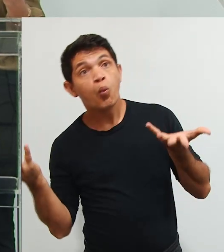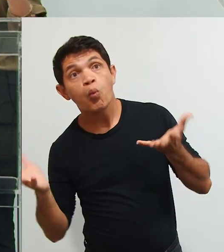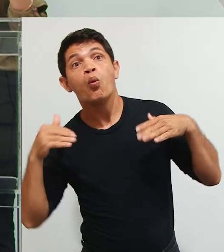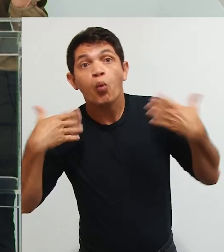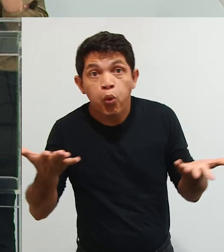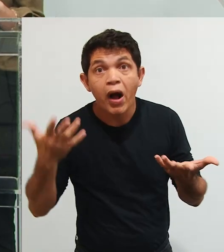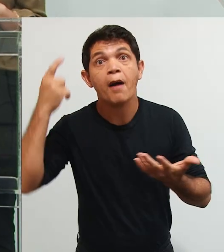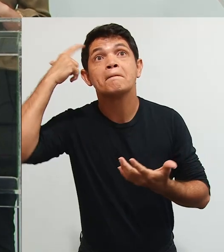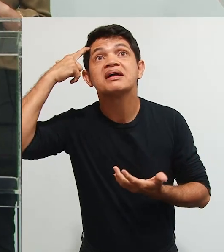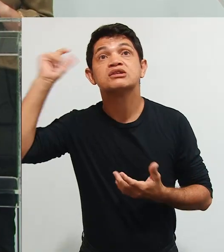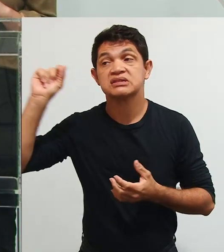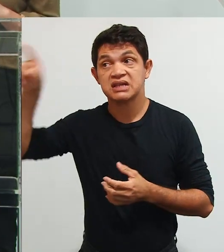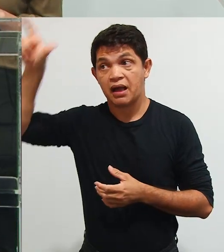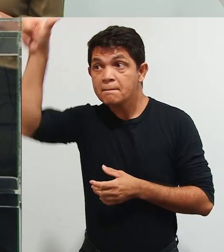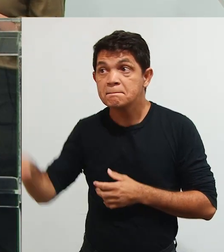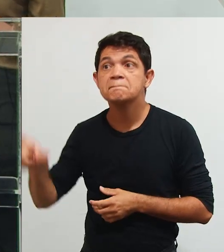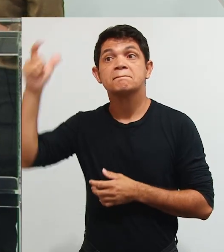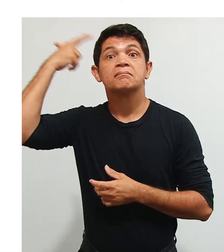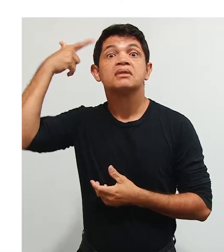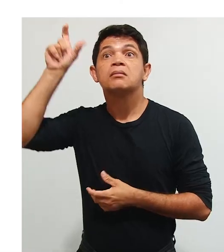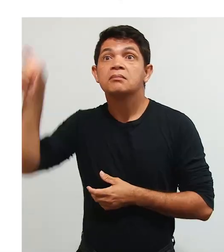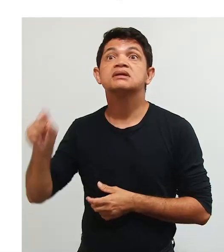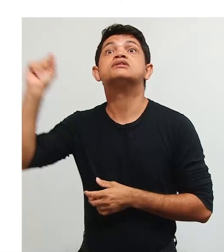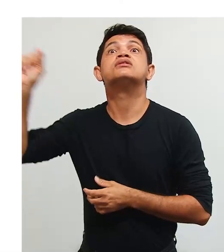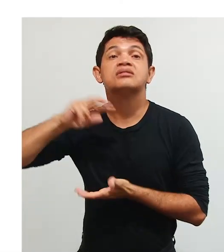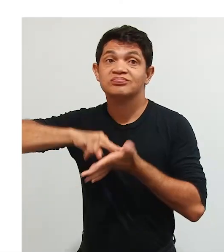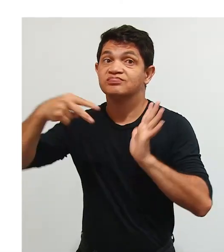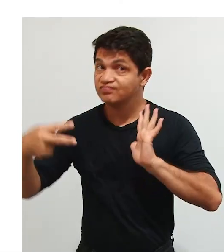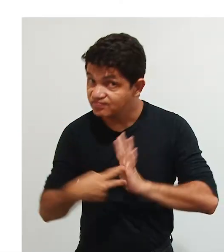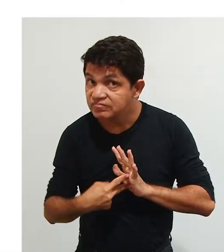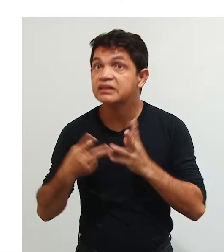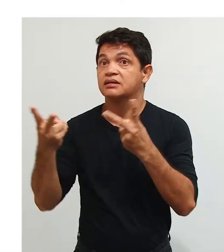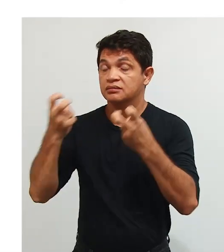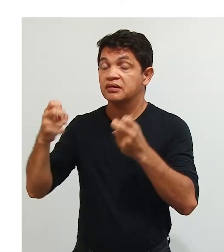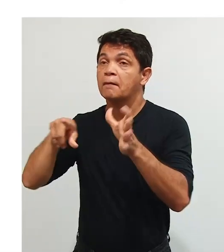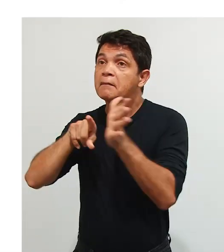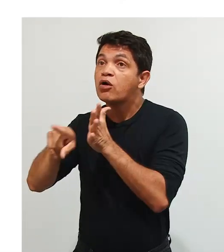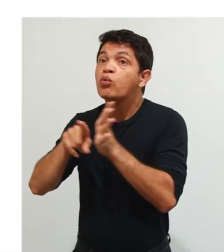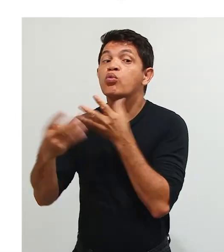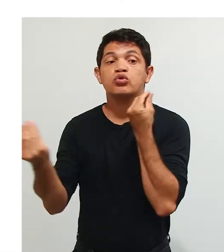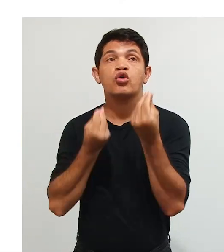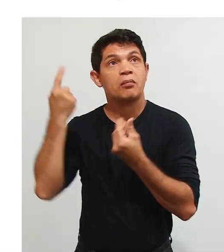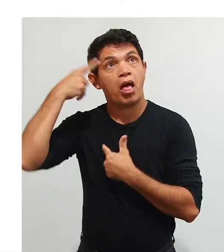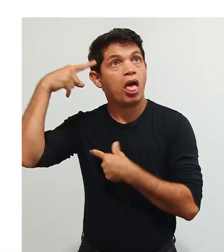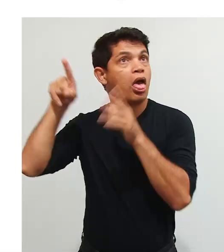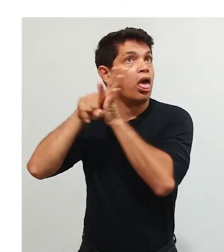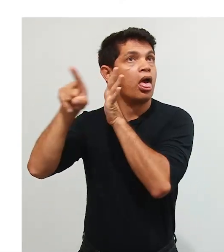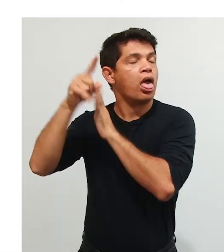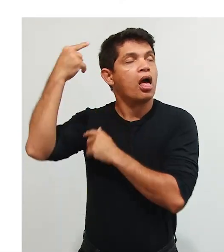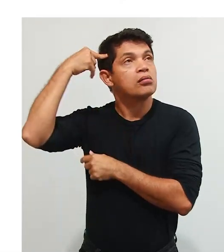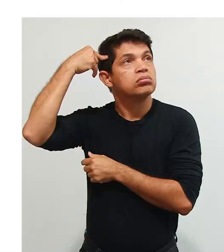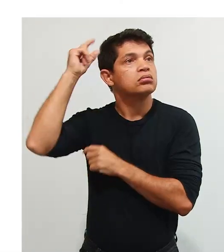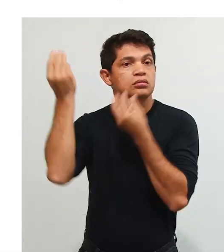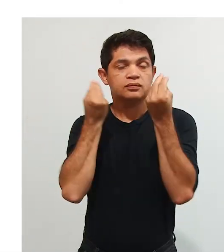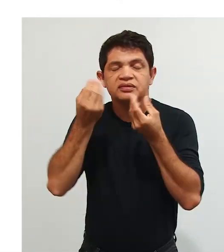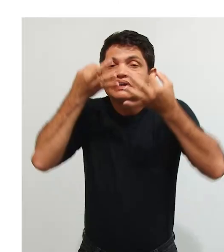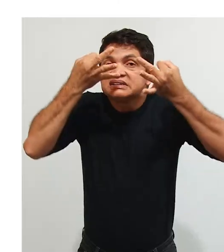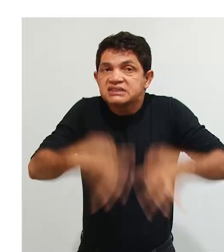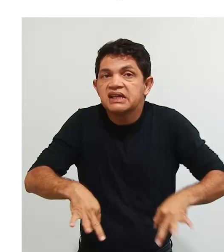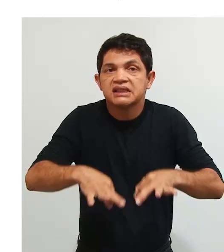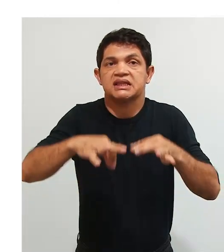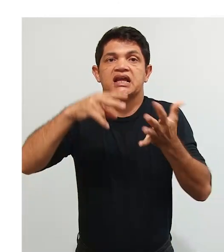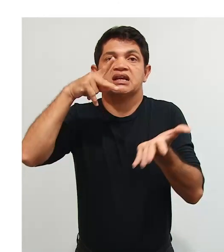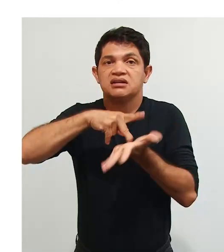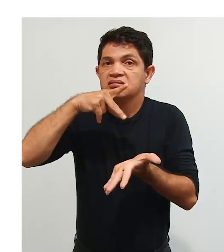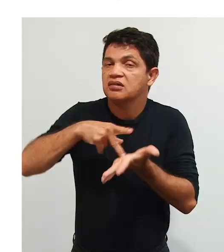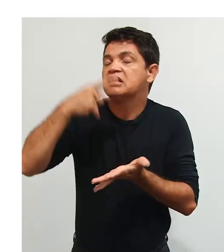Então, o que eu tô pensando é verdade? Voltem aqui comigo pro slide para ver as perguntas. Então, eu posso ter absoluta certeza do que eu tô